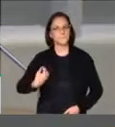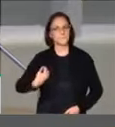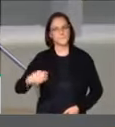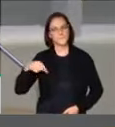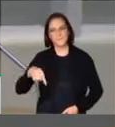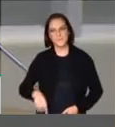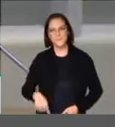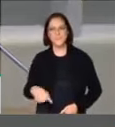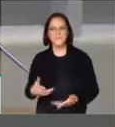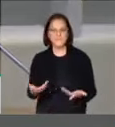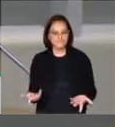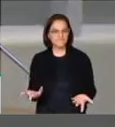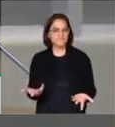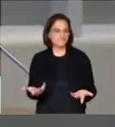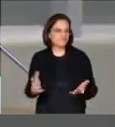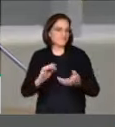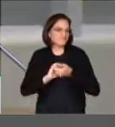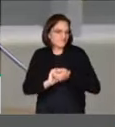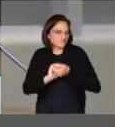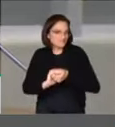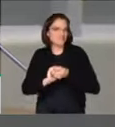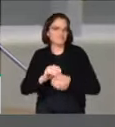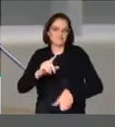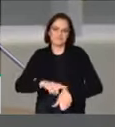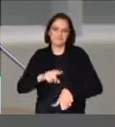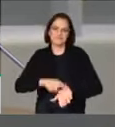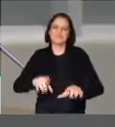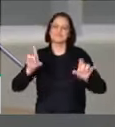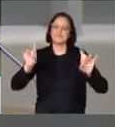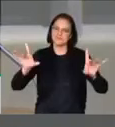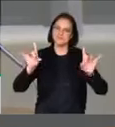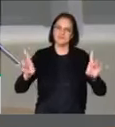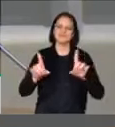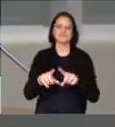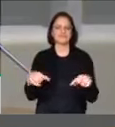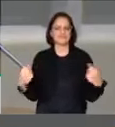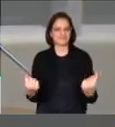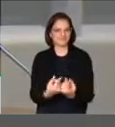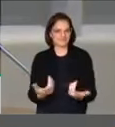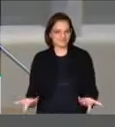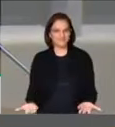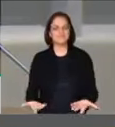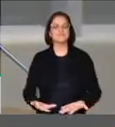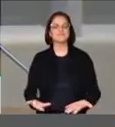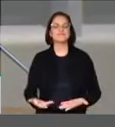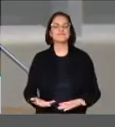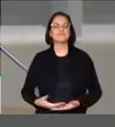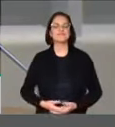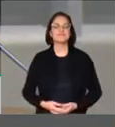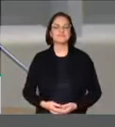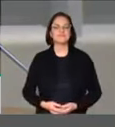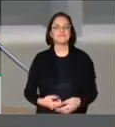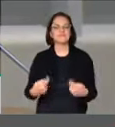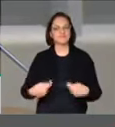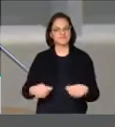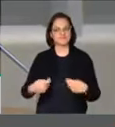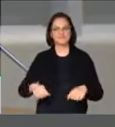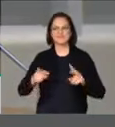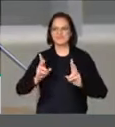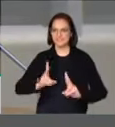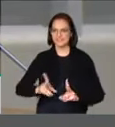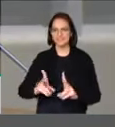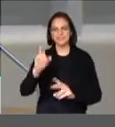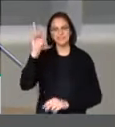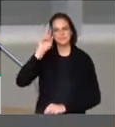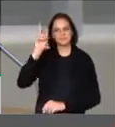obviamente, saudando esse momento muito especial dessa sessão solene, que precisa sempre resgatar o legado dos